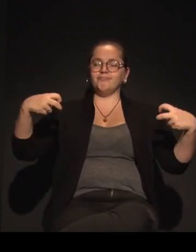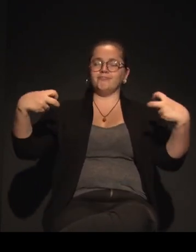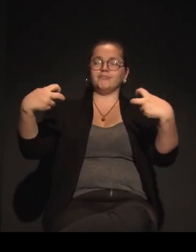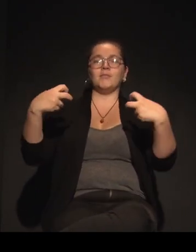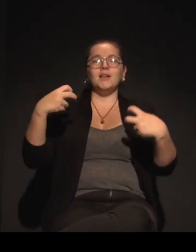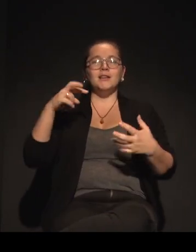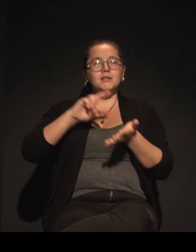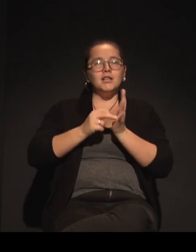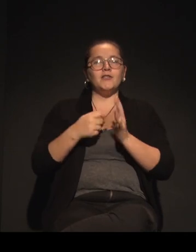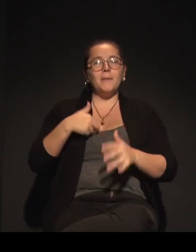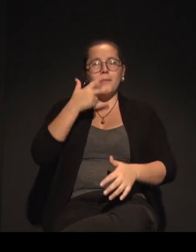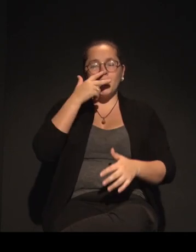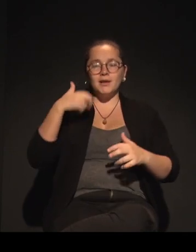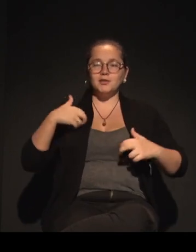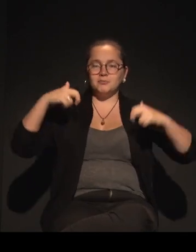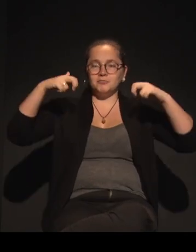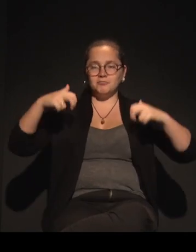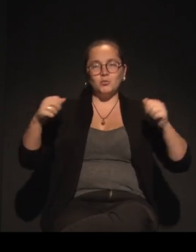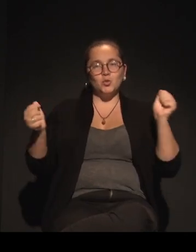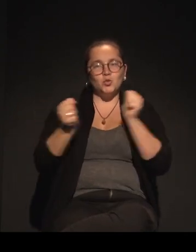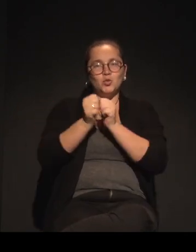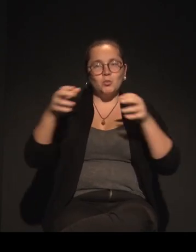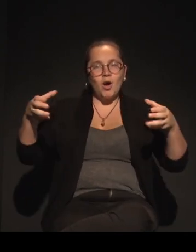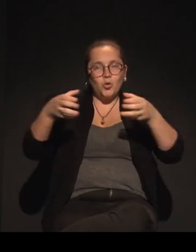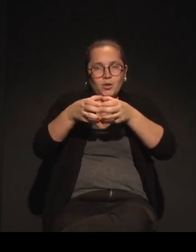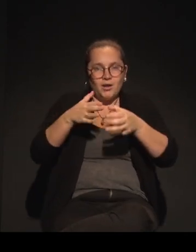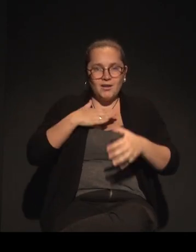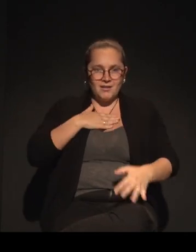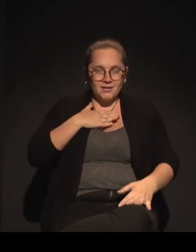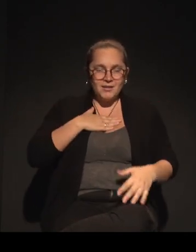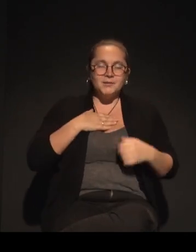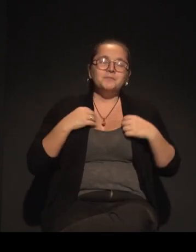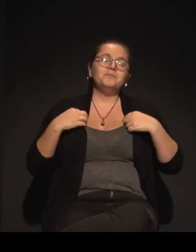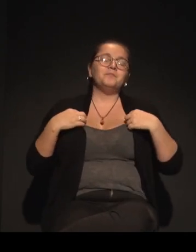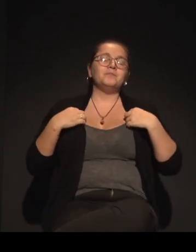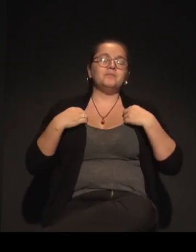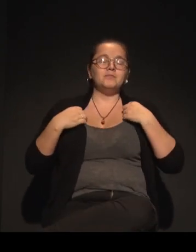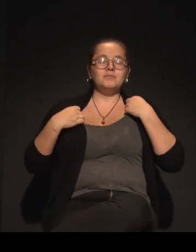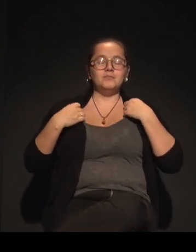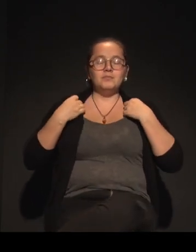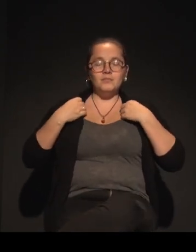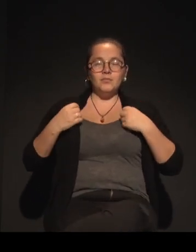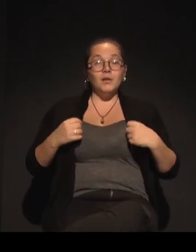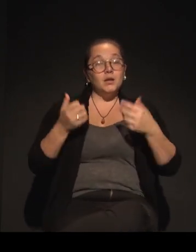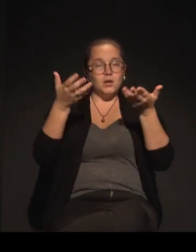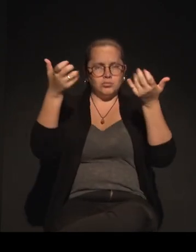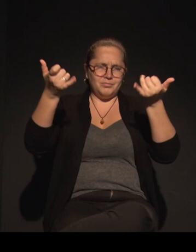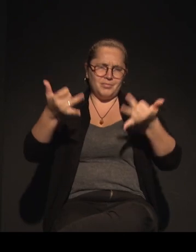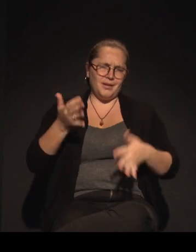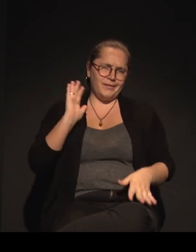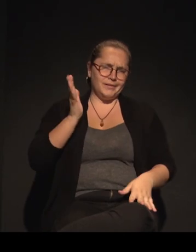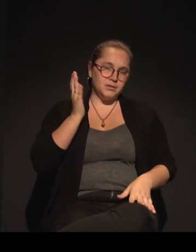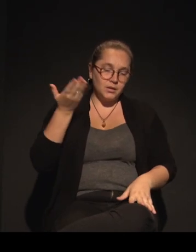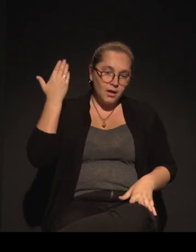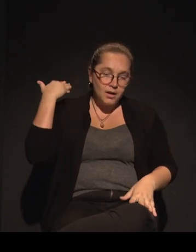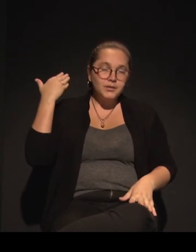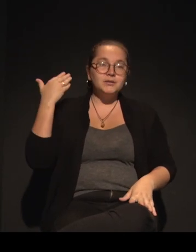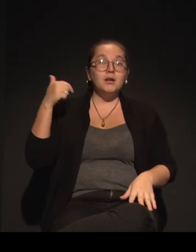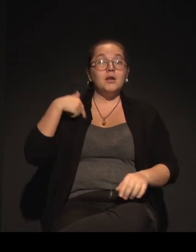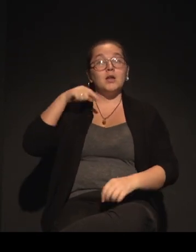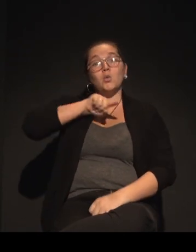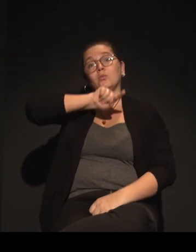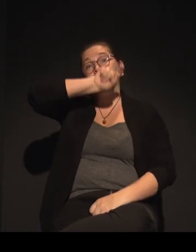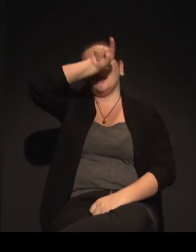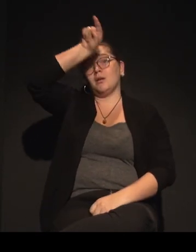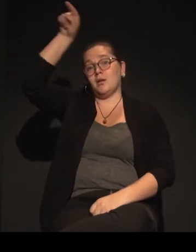bem aqui em cima aqui né e assim é como eu falei pra vocês nem eu eu sou lá de porto